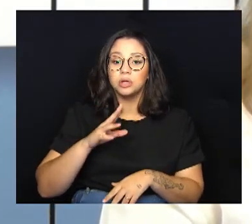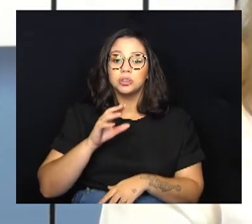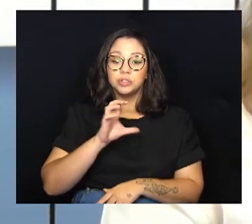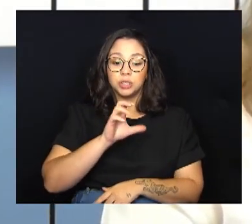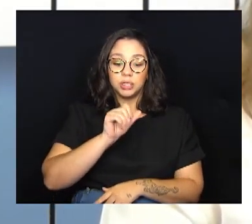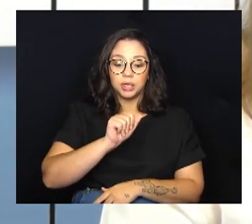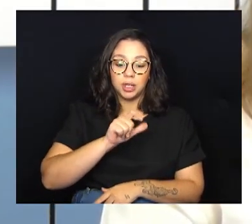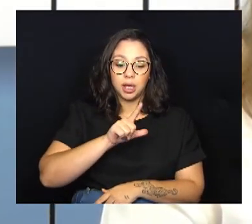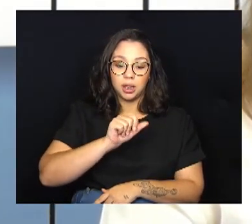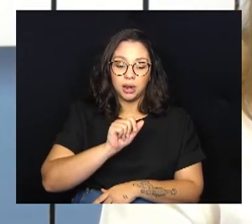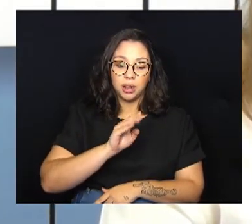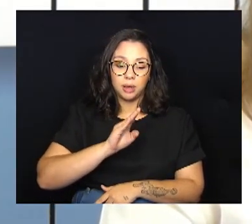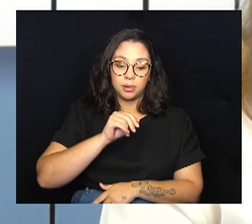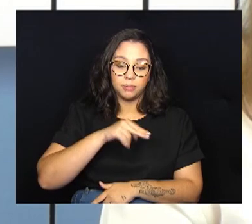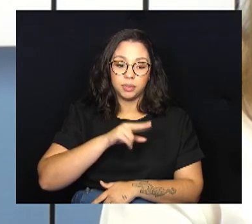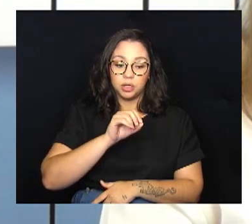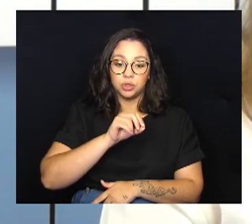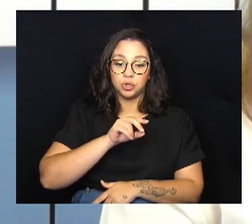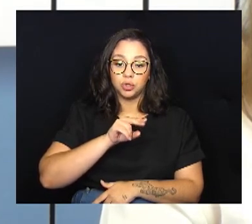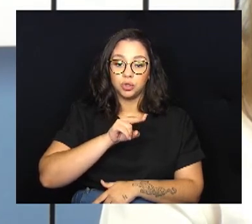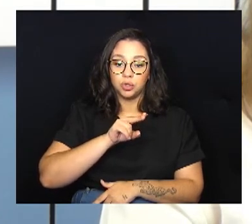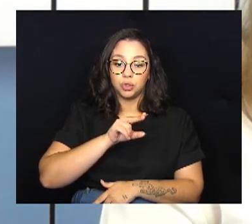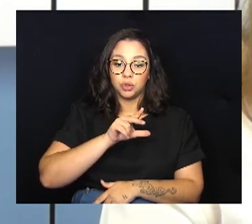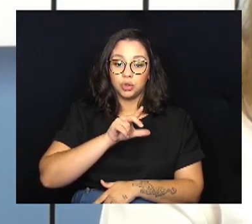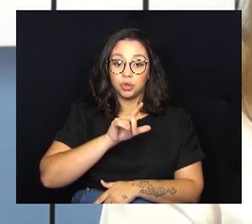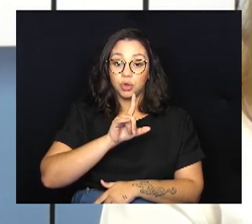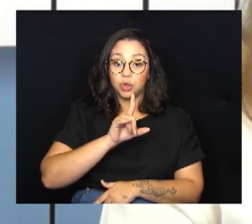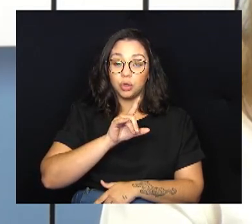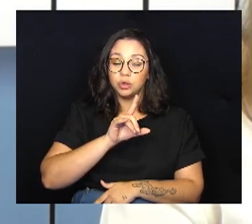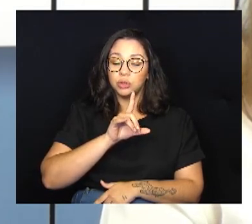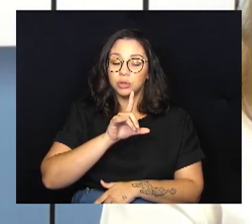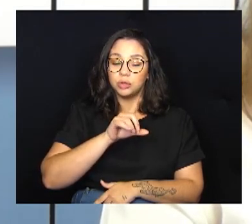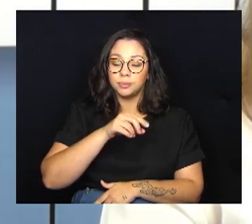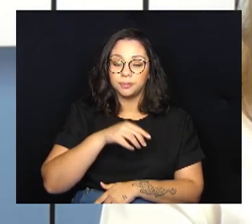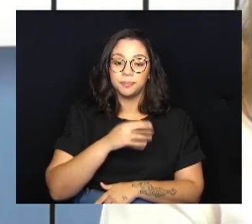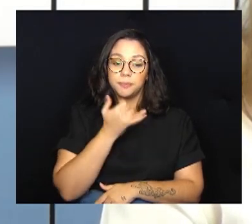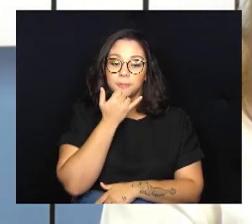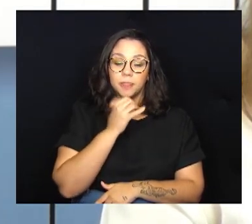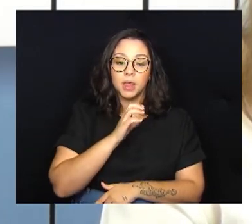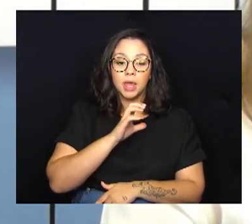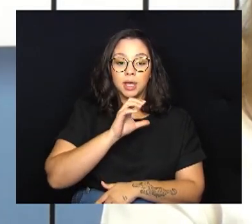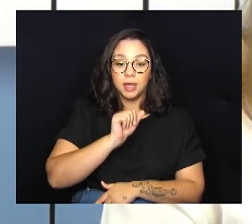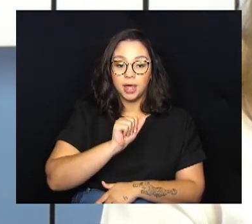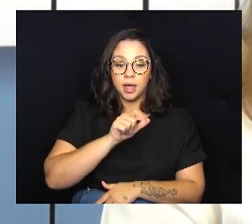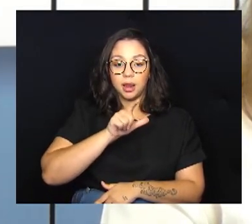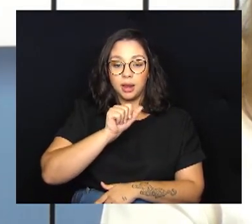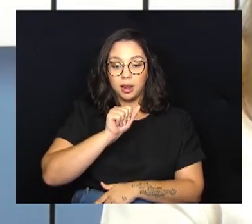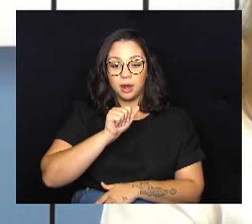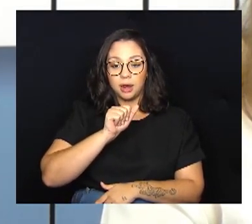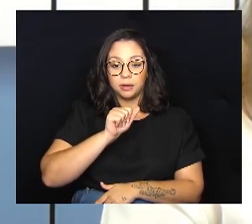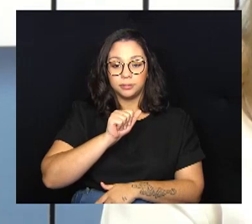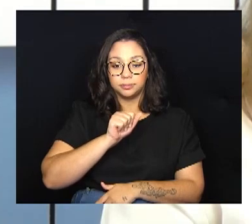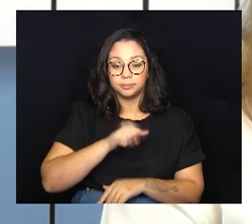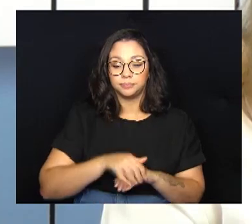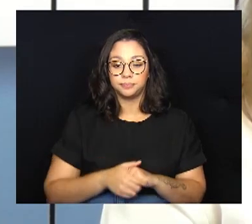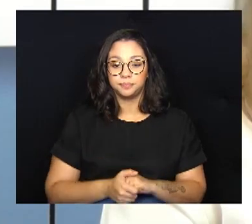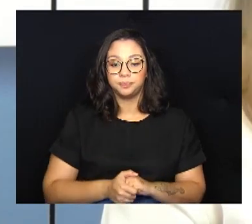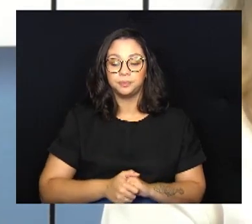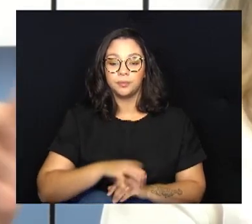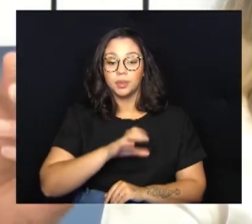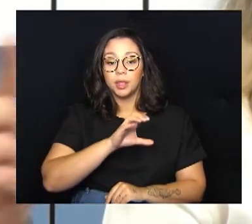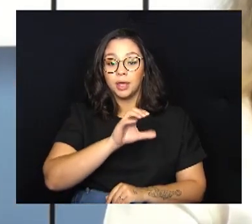pessoalmente constatei, um menino na sua faixa lá de uns 10 anos de idade, 8, 10 anos de idade, caminhando sob efeito